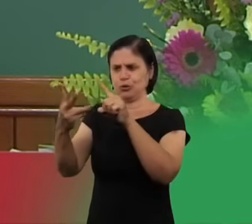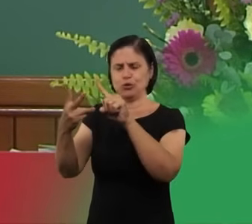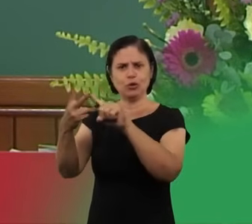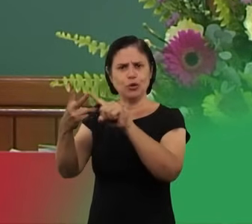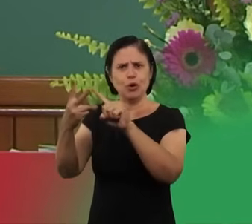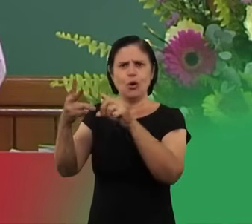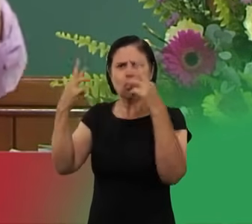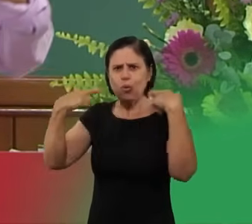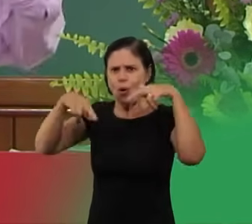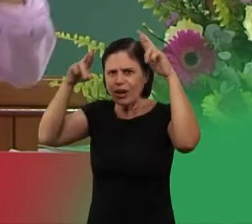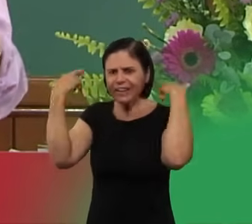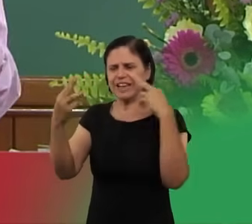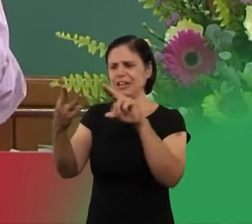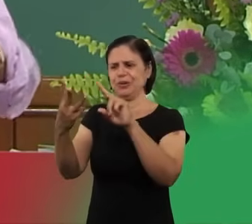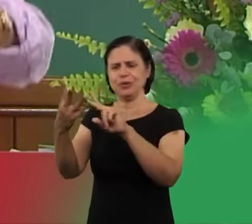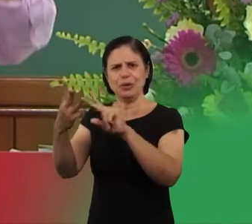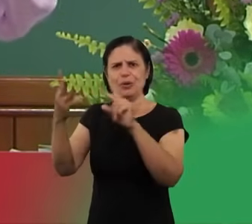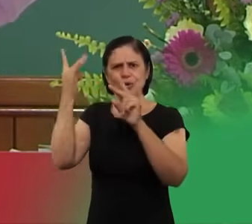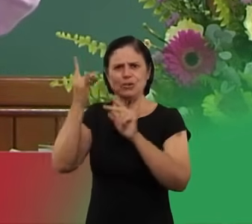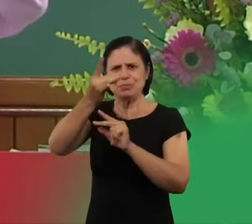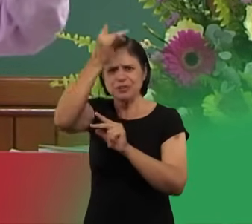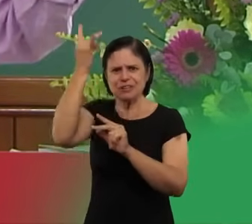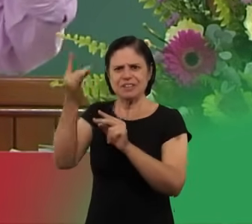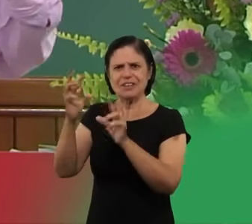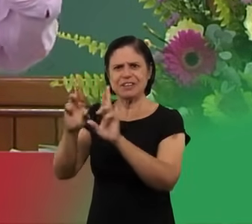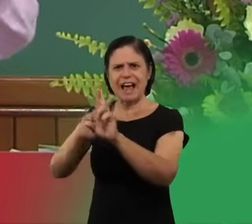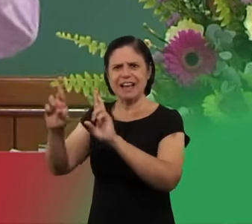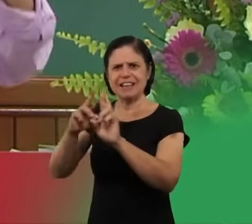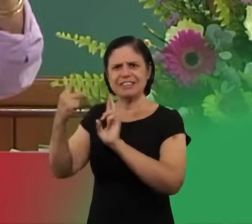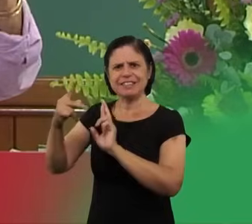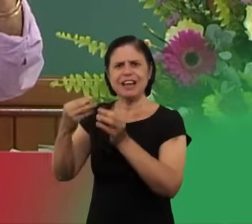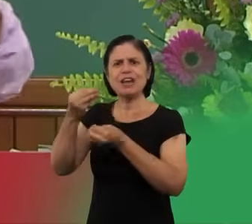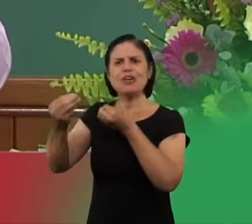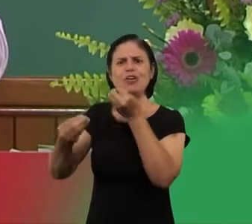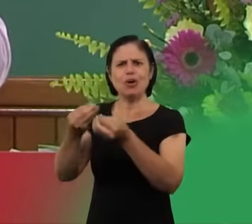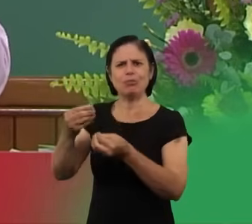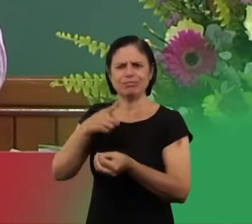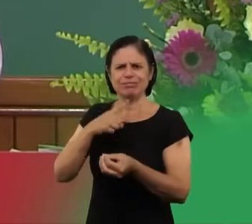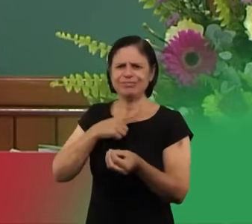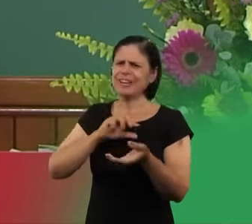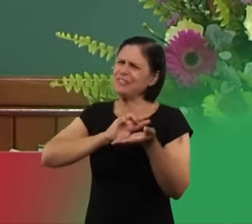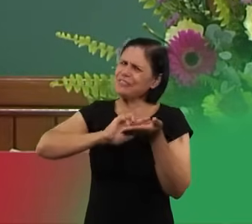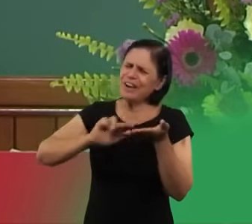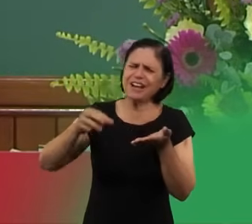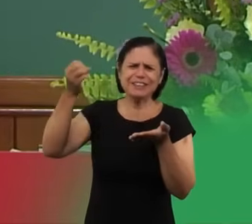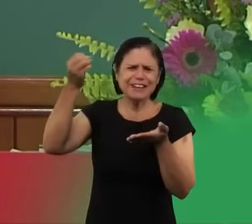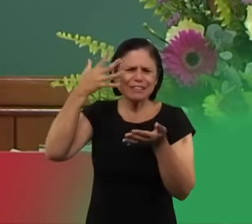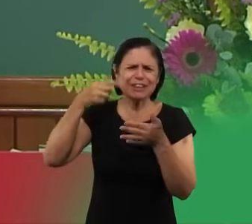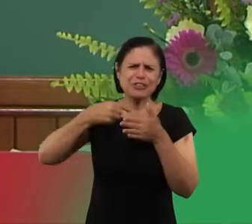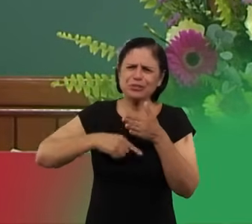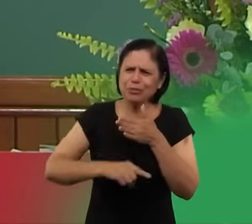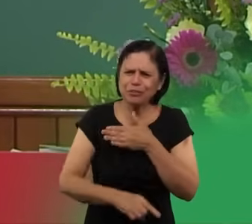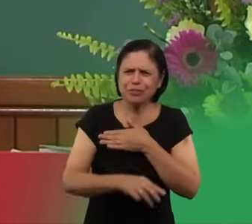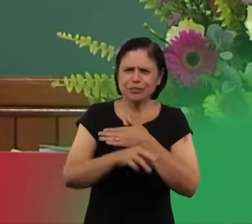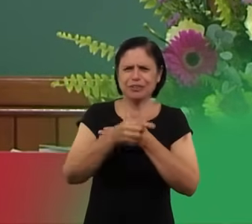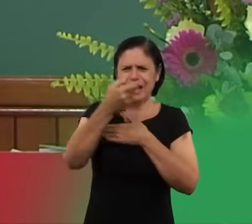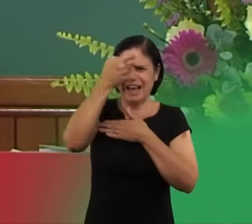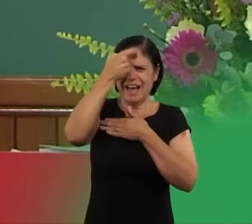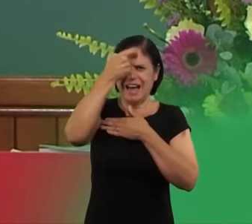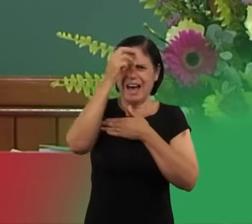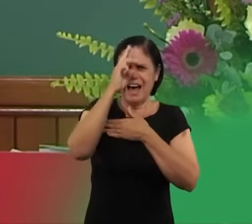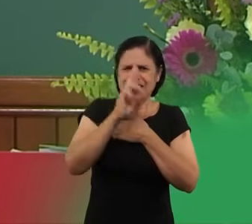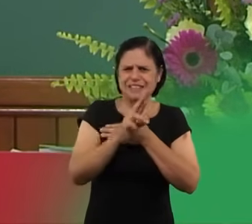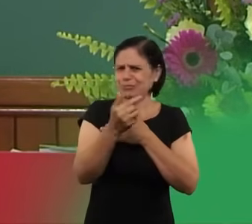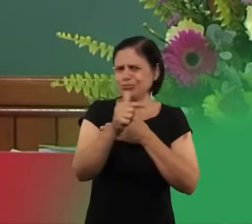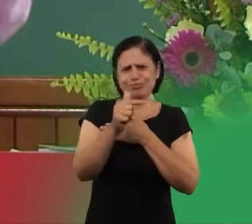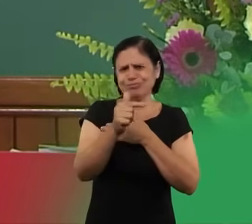a presença da luz ali, é revelação para tudo, não existe razão ali, tudo